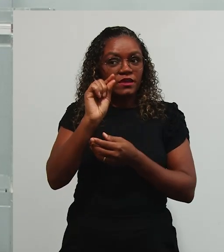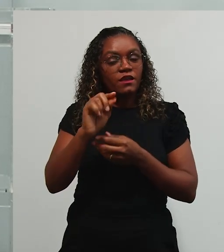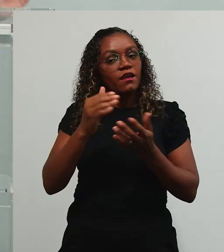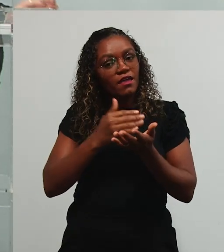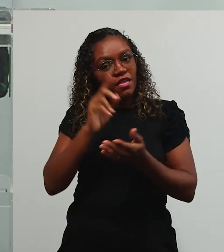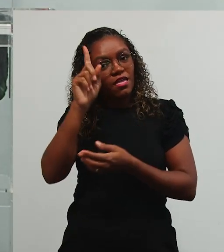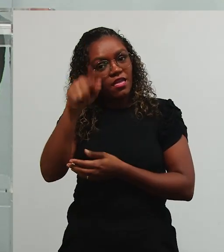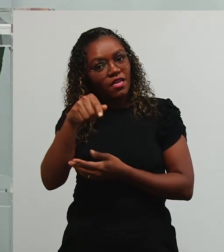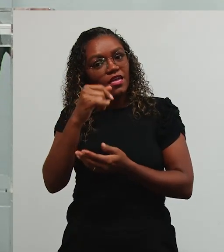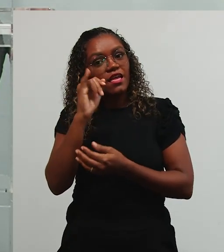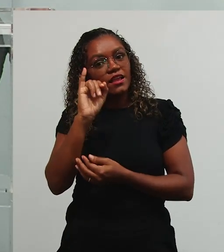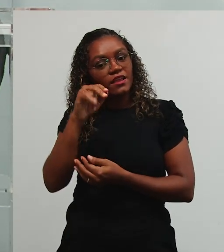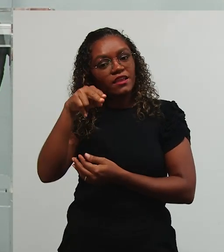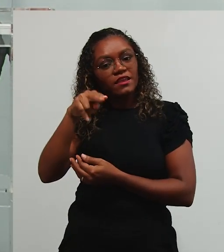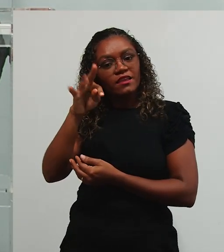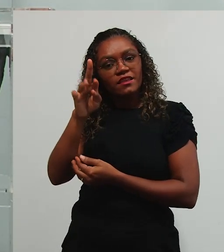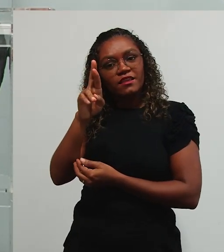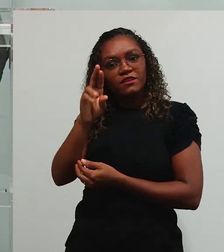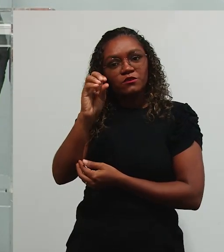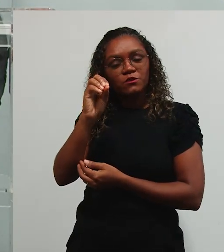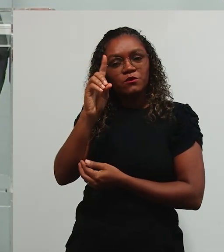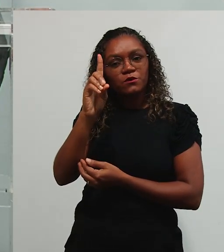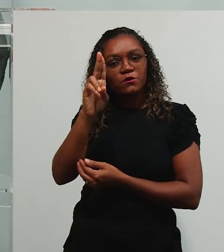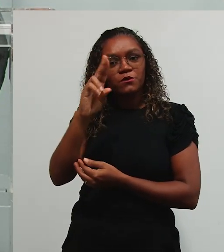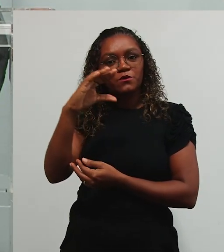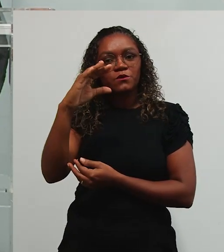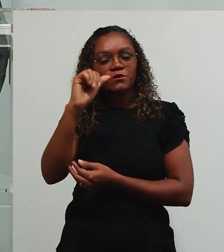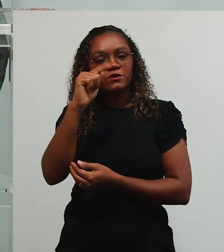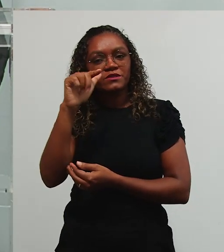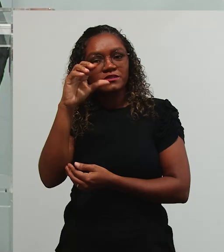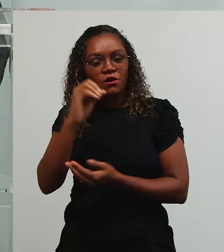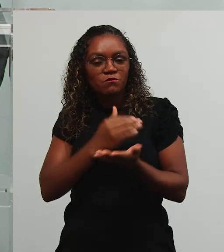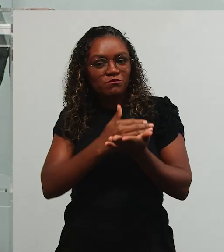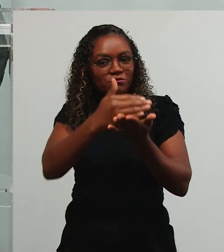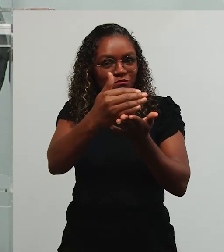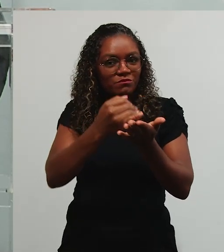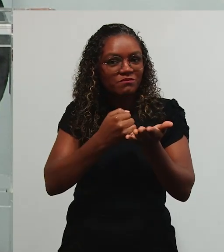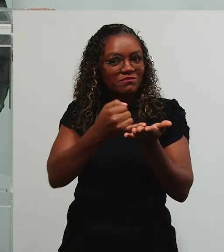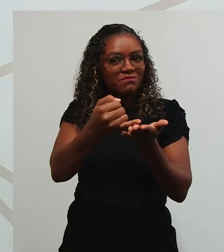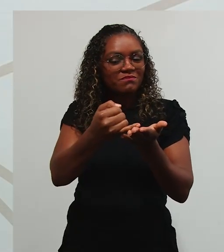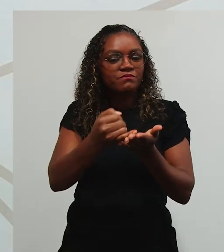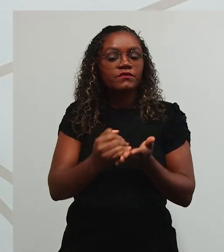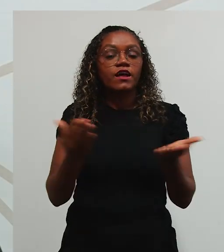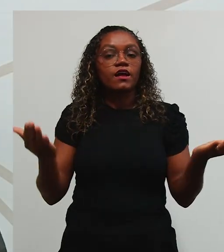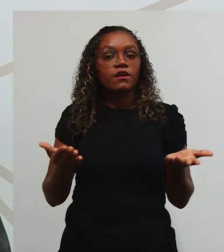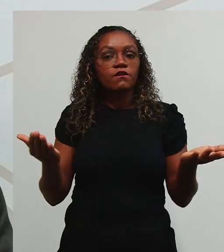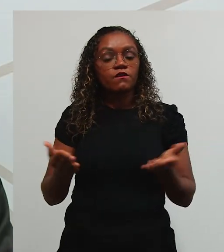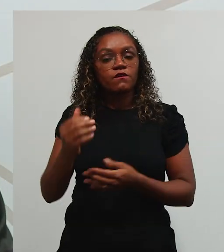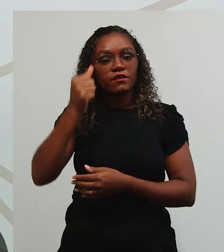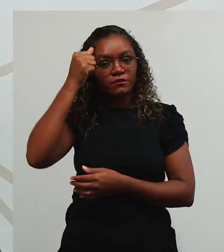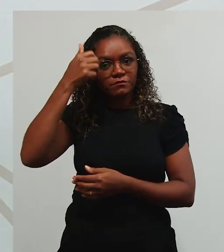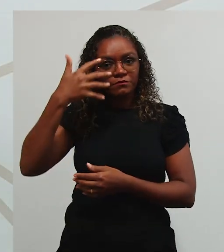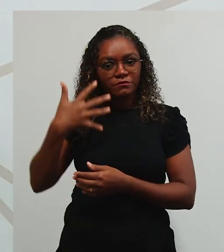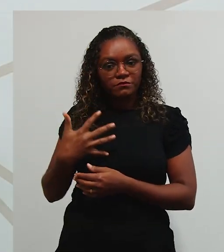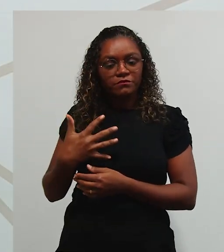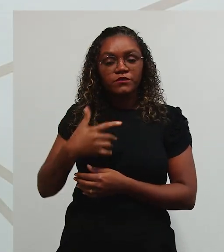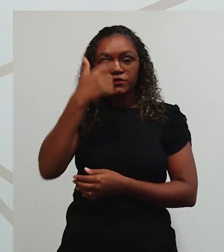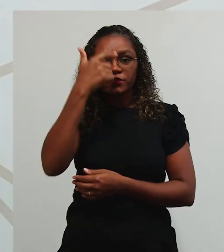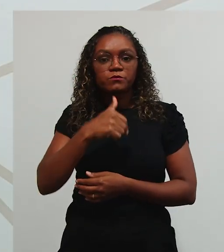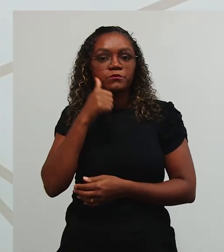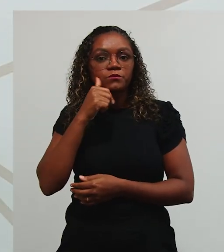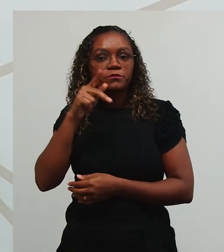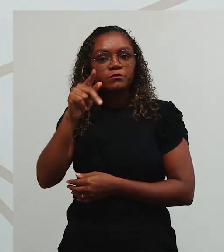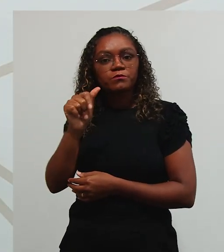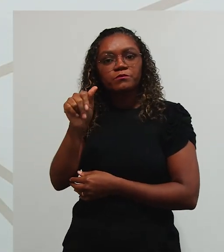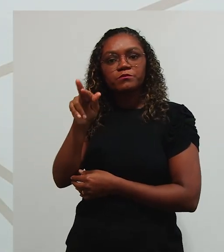começa pela introdução. Mas vou iniciar primeiro com a minha audiodescrição. Eu sou uma mulher parda de cabelos